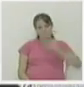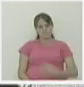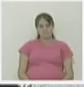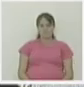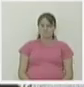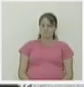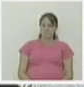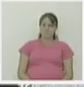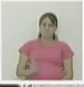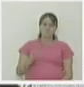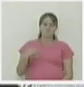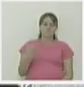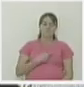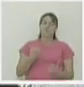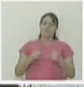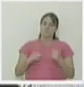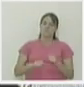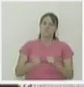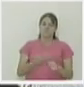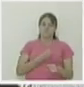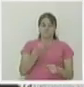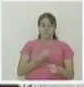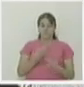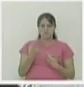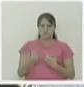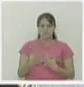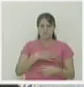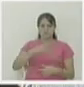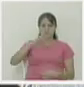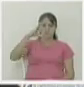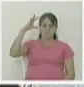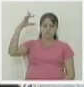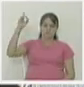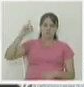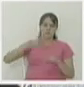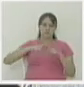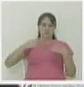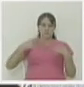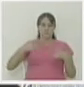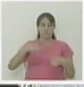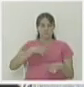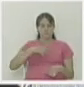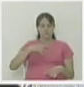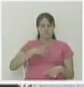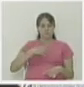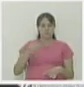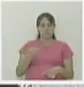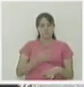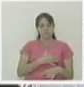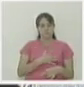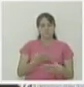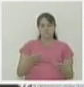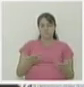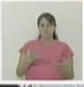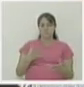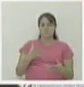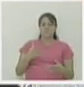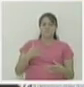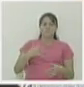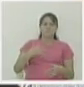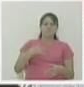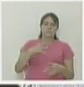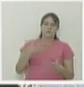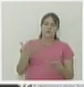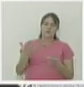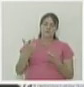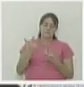Então temos que proceder como filhos de Deus, mas é uma consequência, é até mesmo uma questão de gratidão